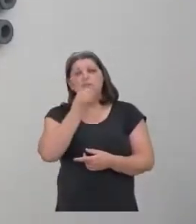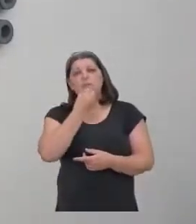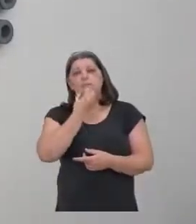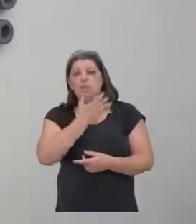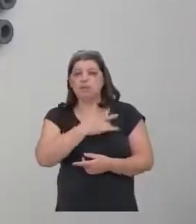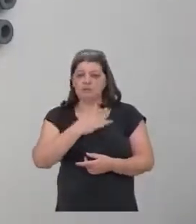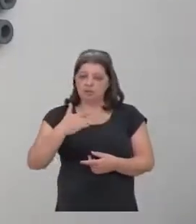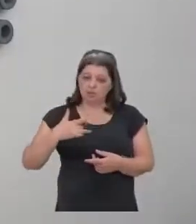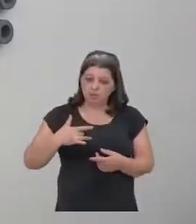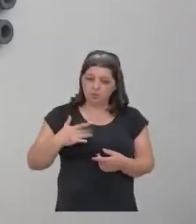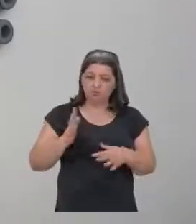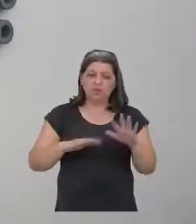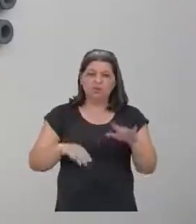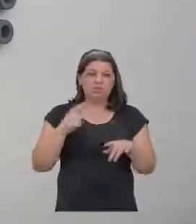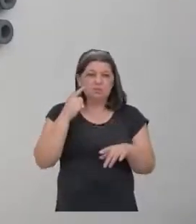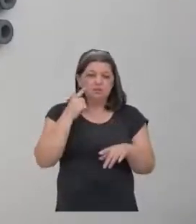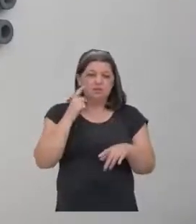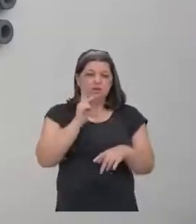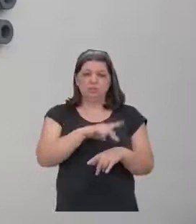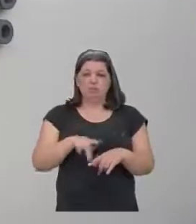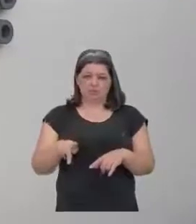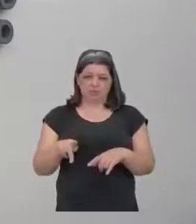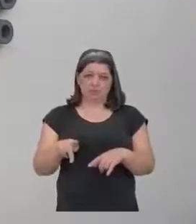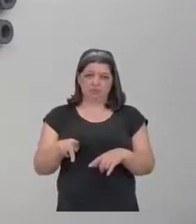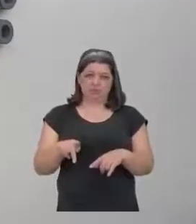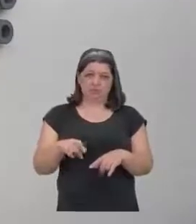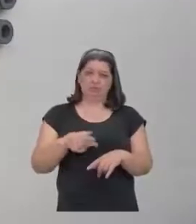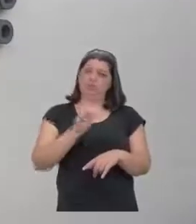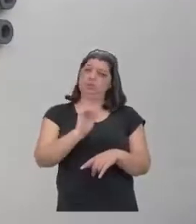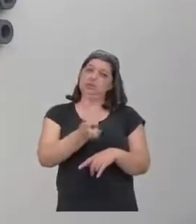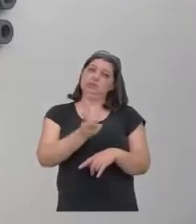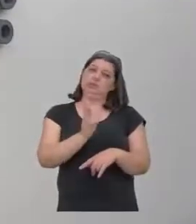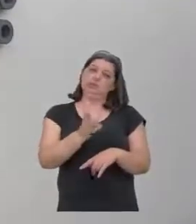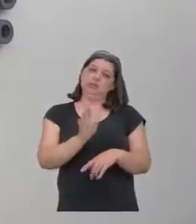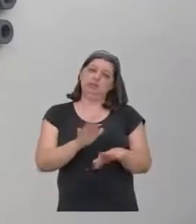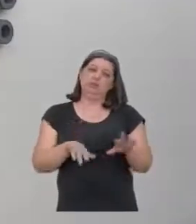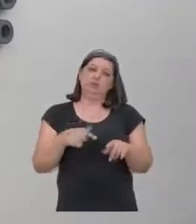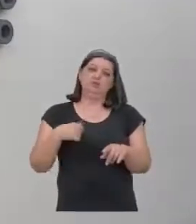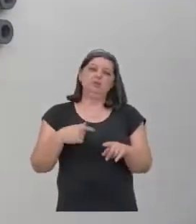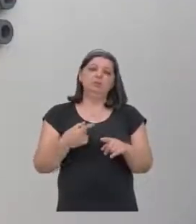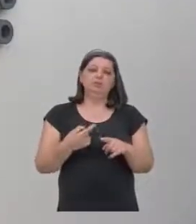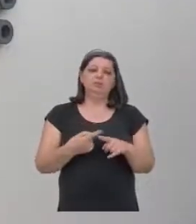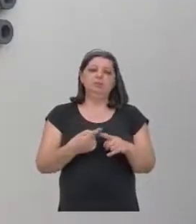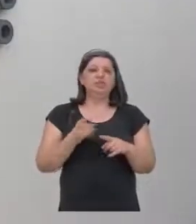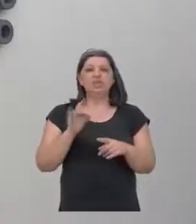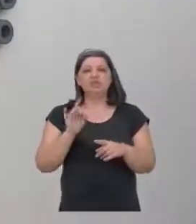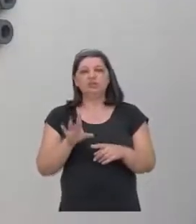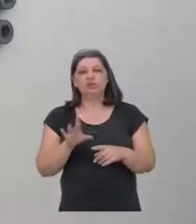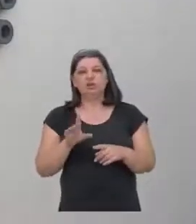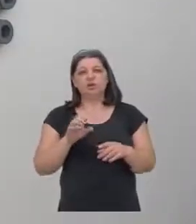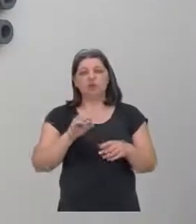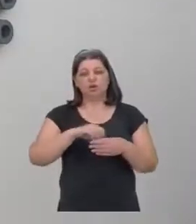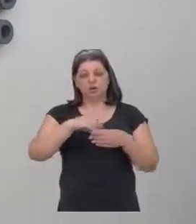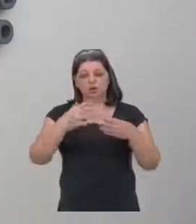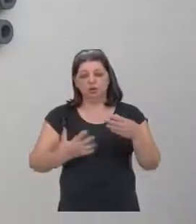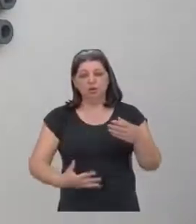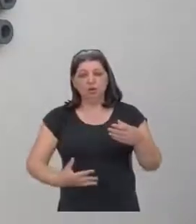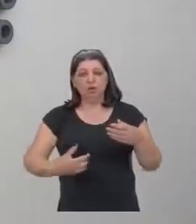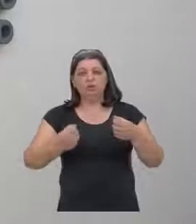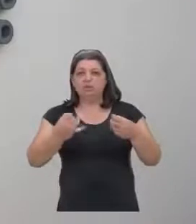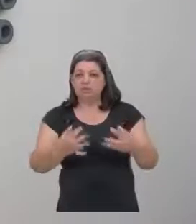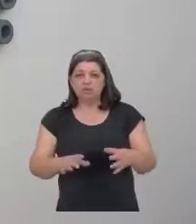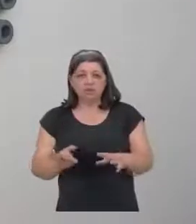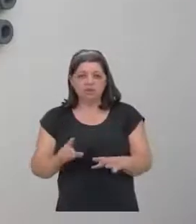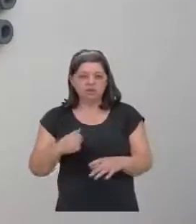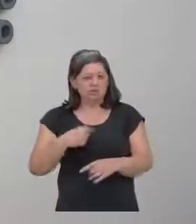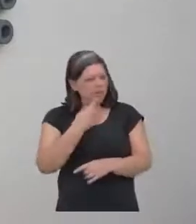às vezes, o professor é muito mais do que... Às vezes, não. Sempre o professor é muito mais do que o cara que vai lá e passa o conteúdo. É o cara que vê, olha, está bem,